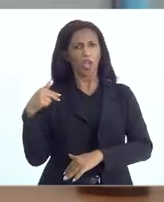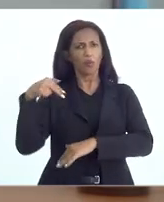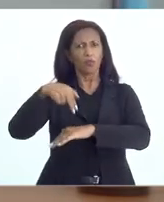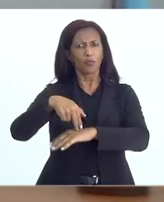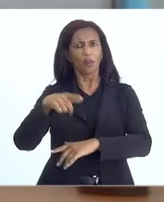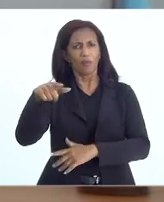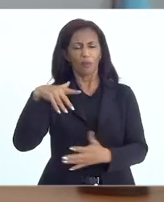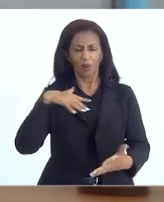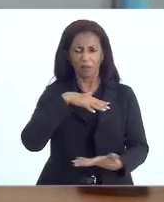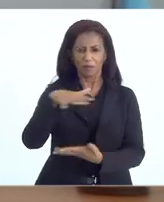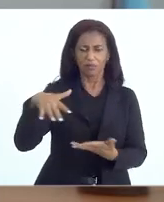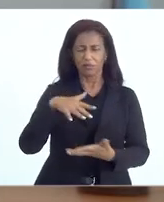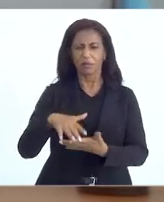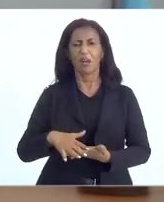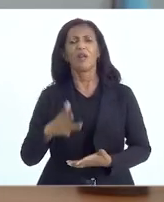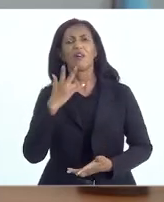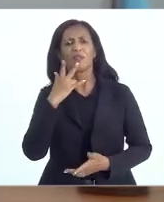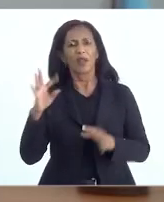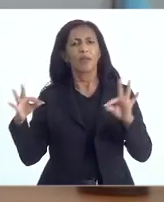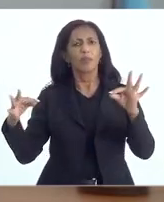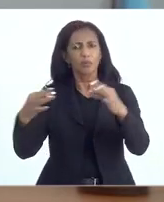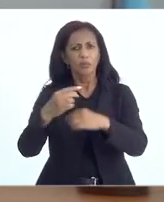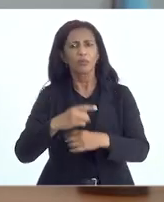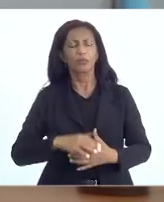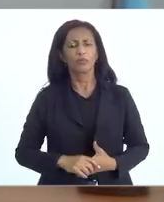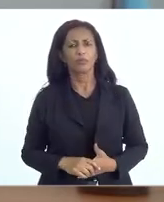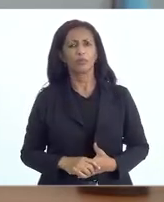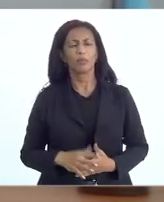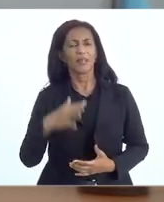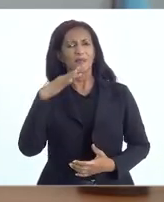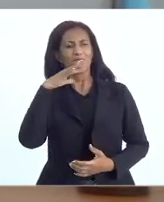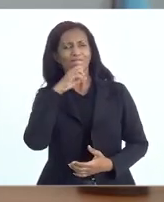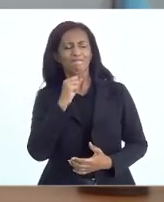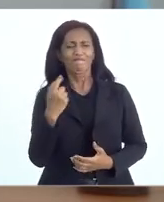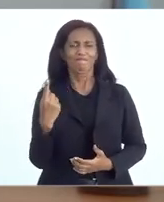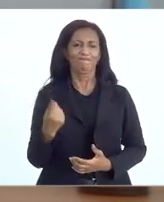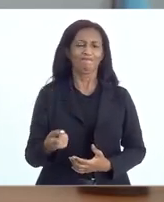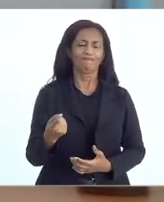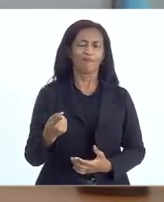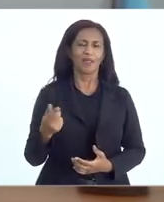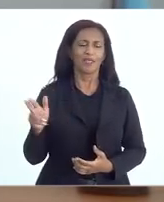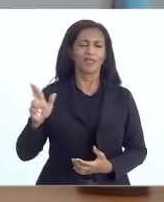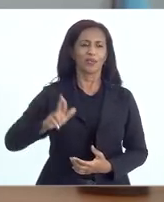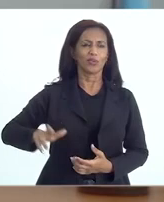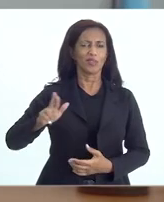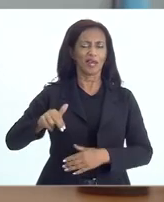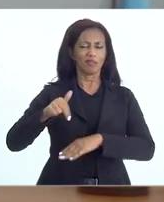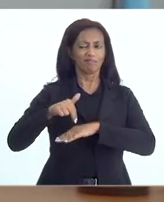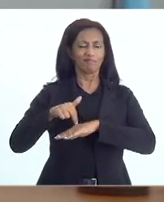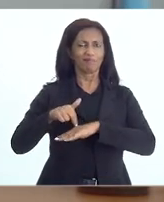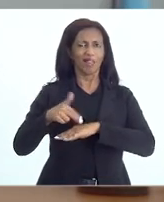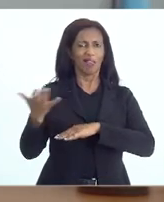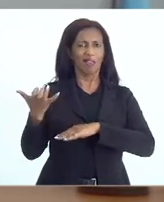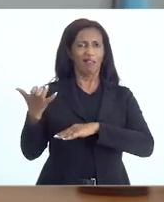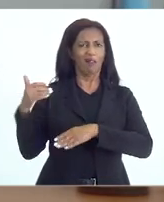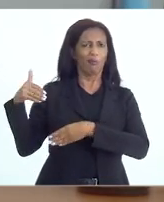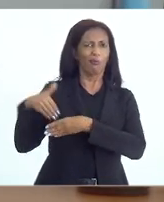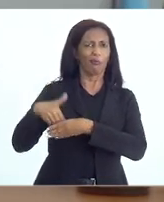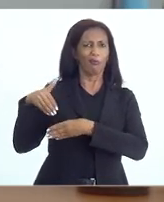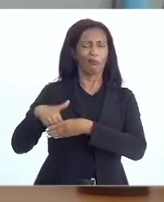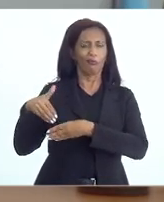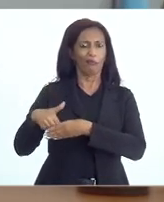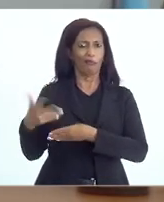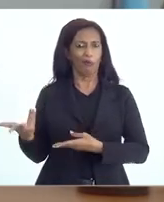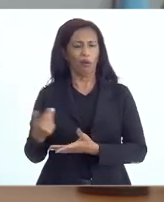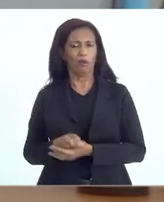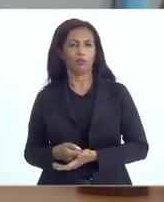fiz questão de as manifestações falei para todo mundo ali mas a gente percebe claramente O que está sendo utilizado de palanque eleitoral para o futuro e o que